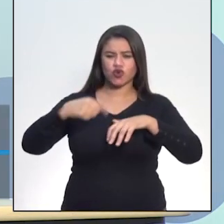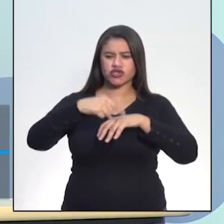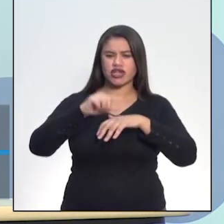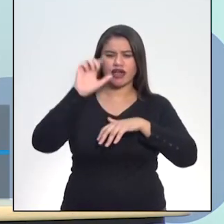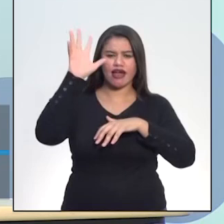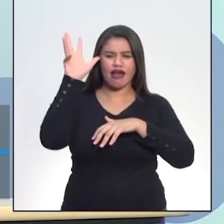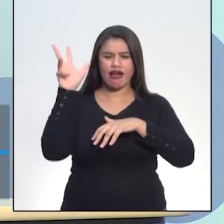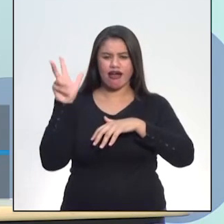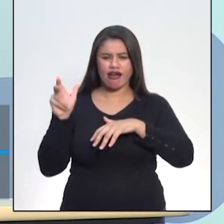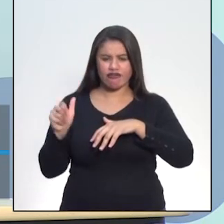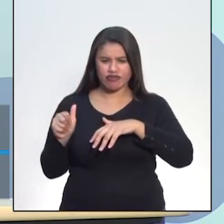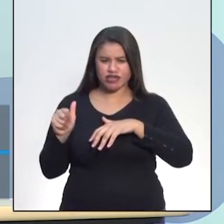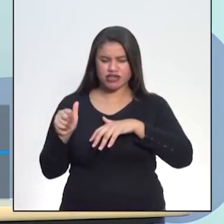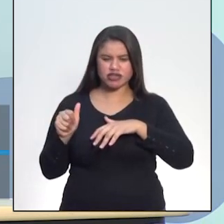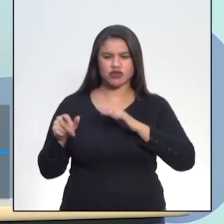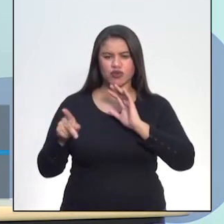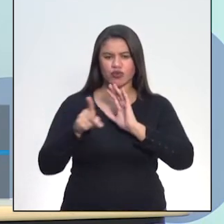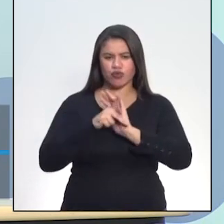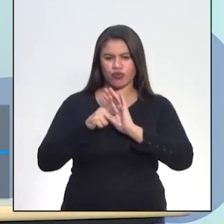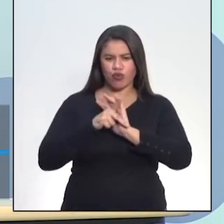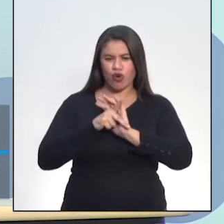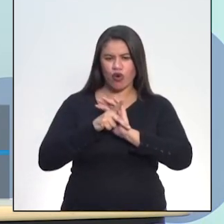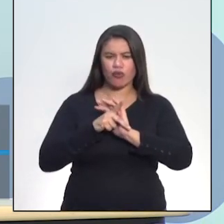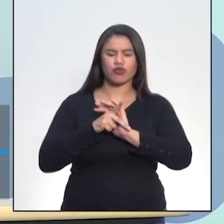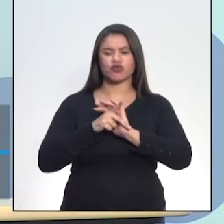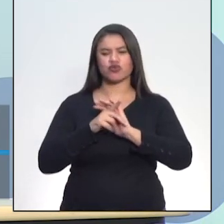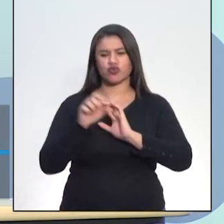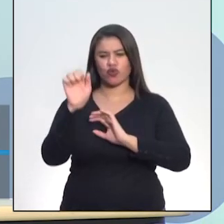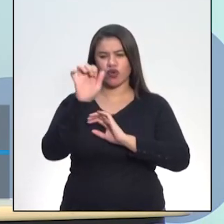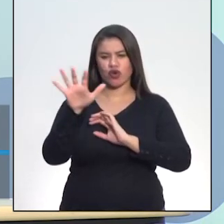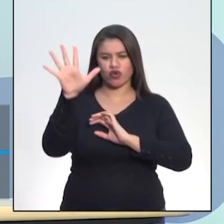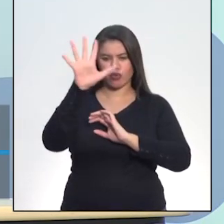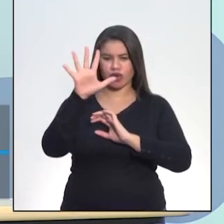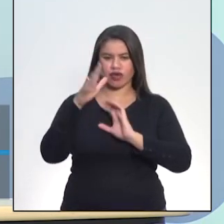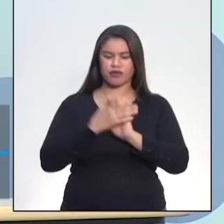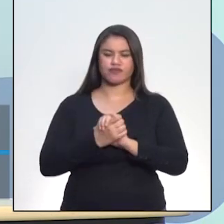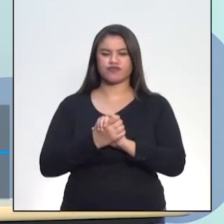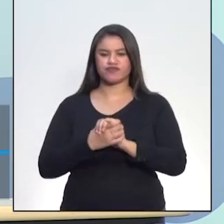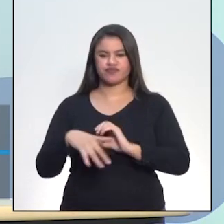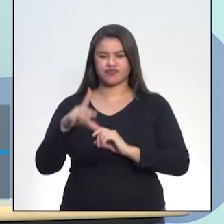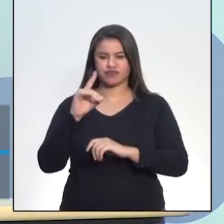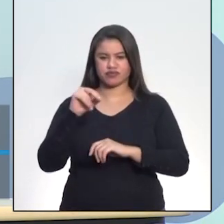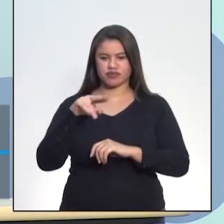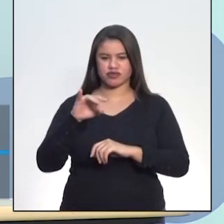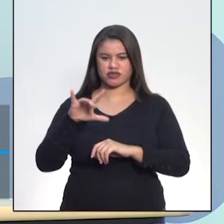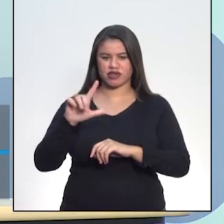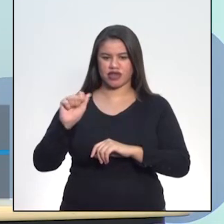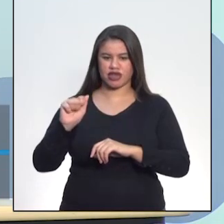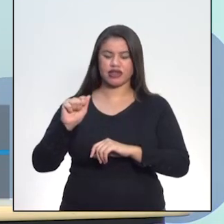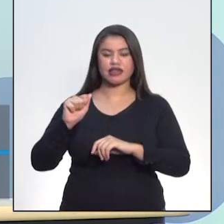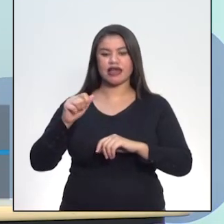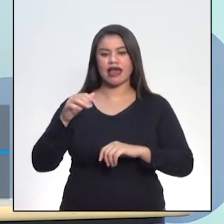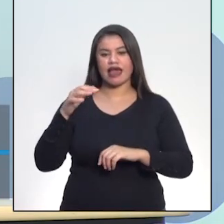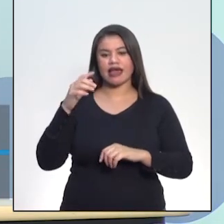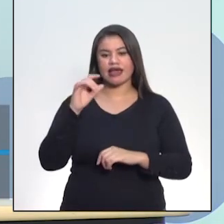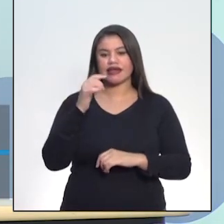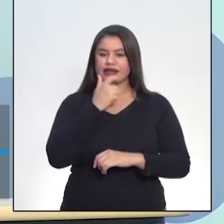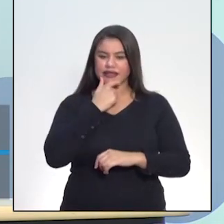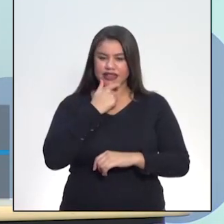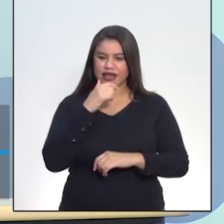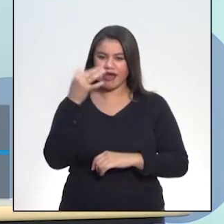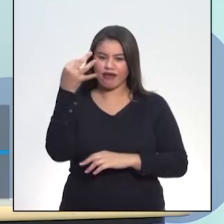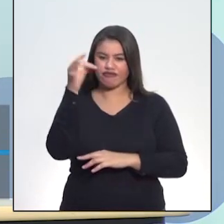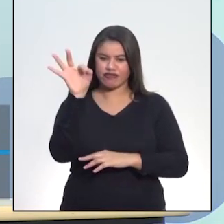o Vinícius e o Matheus concordam. A Daniele, ela diz que 1 é o africano, 2 é a Inglaterra, a França, e